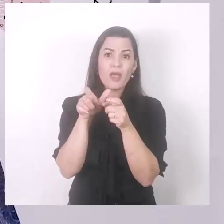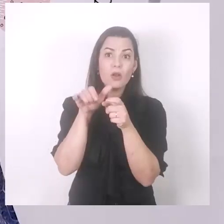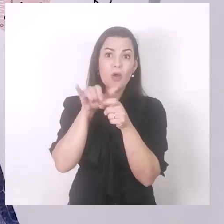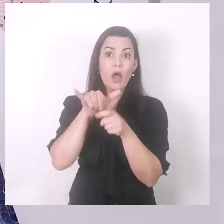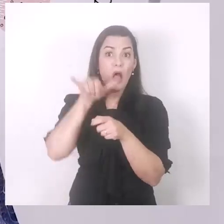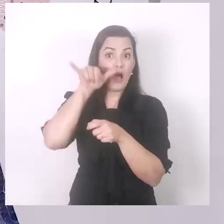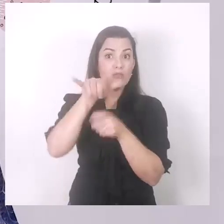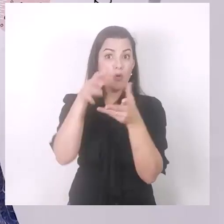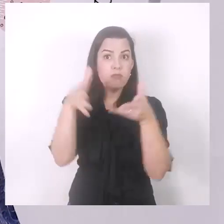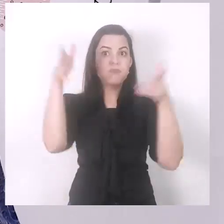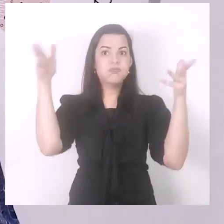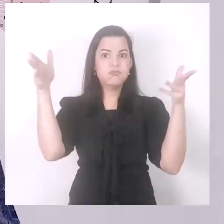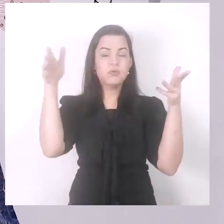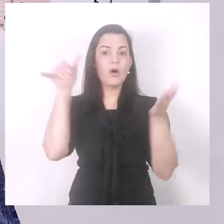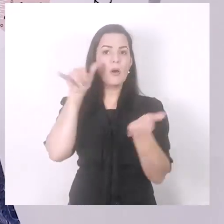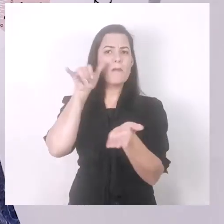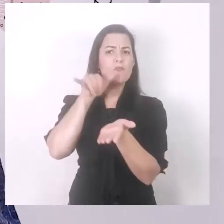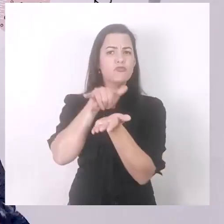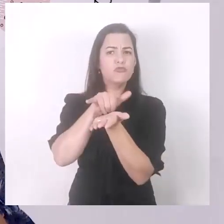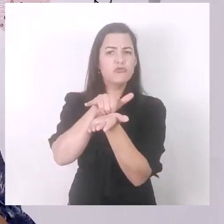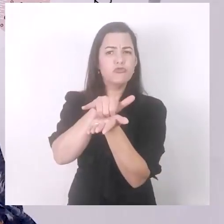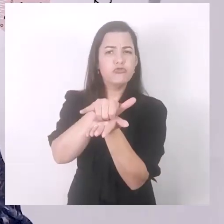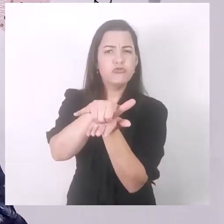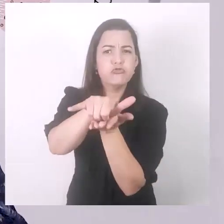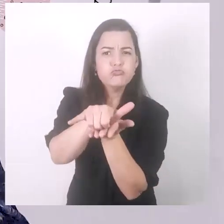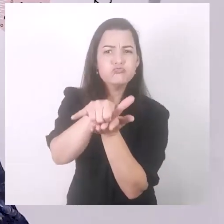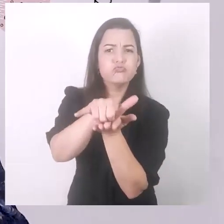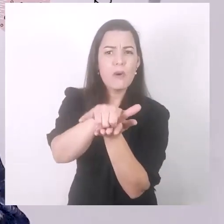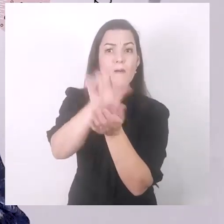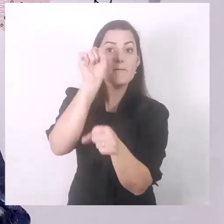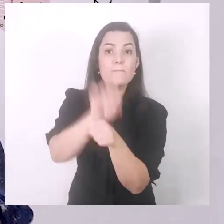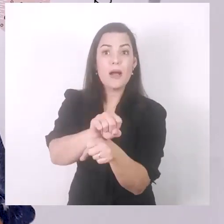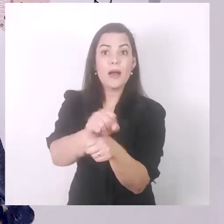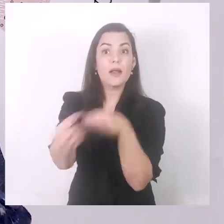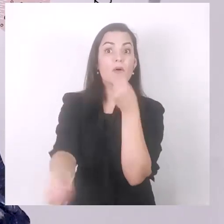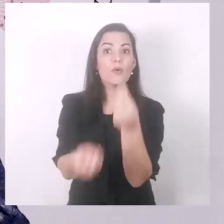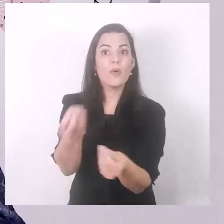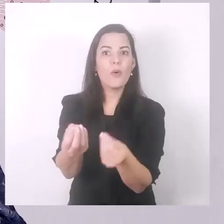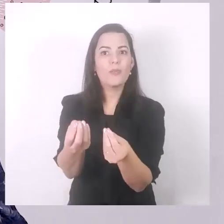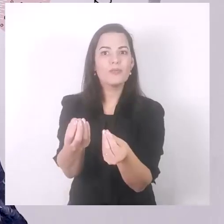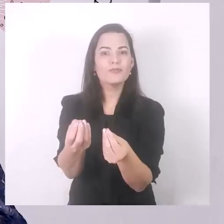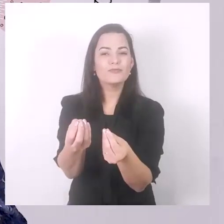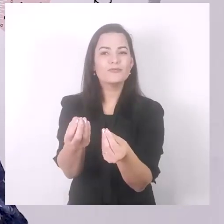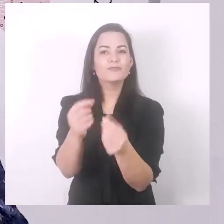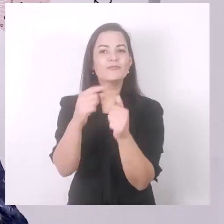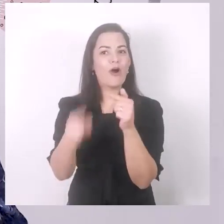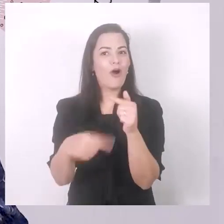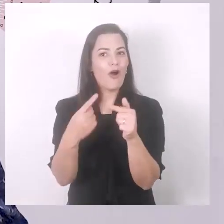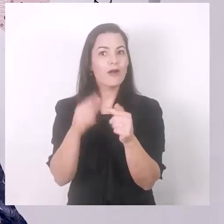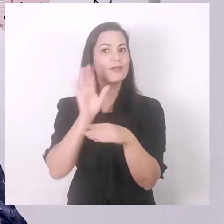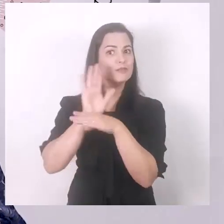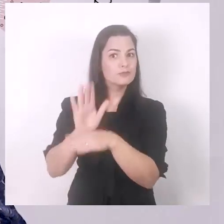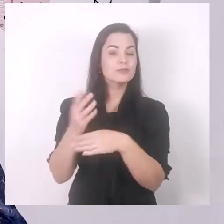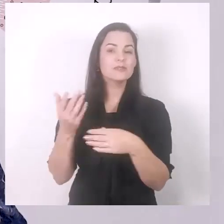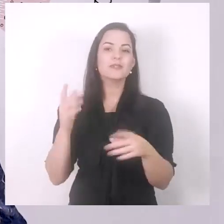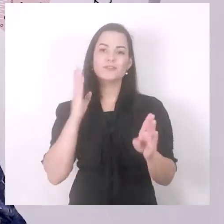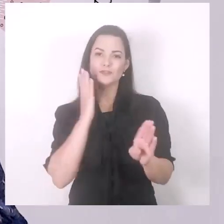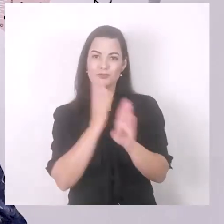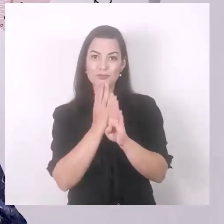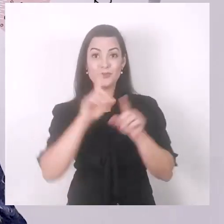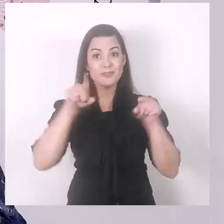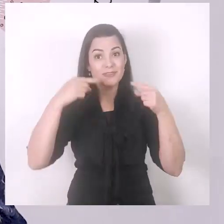bem curioso isso, vocês não acham? Então, vamos descobrir isso nas respostas dos nossos desafios de